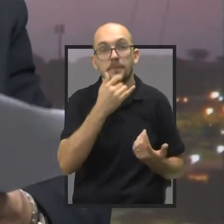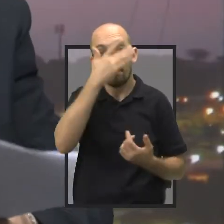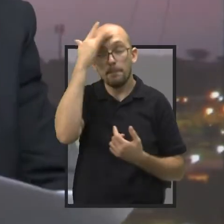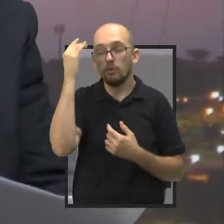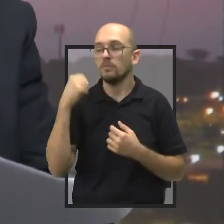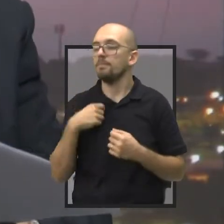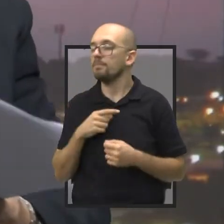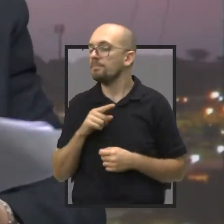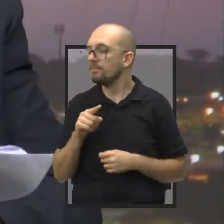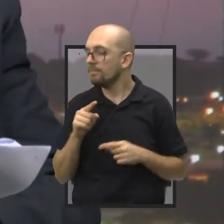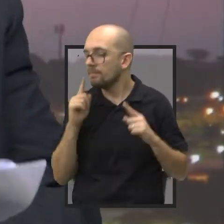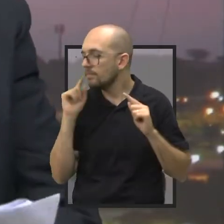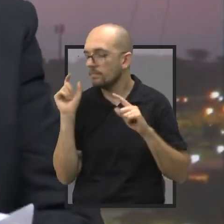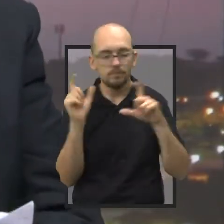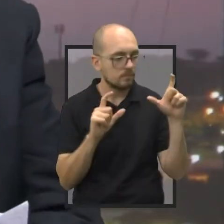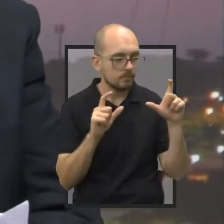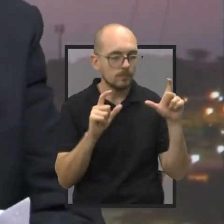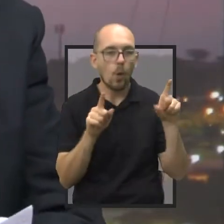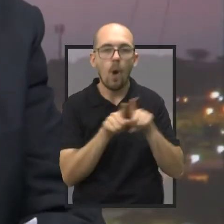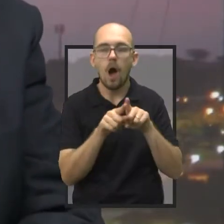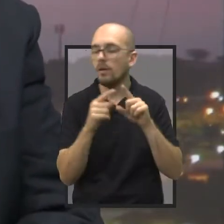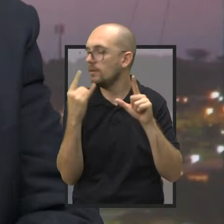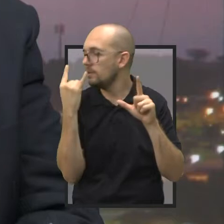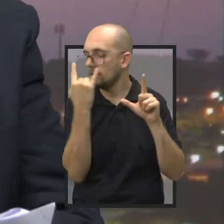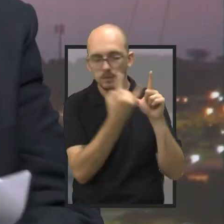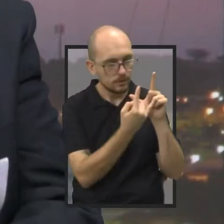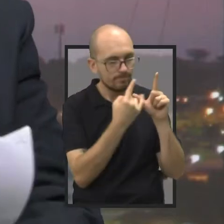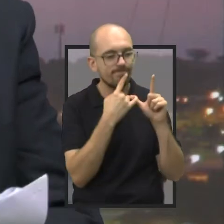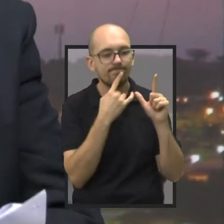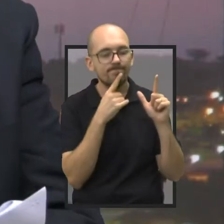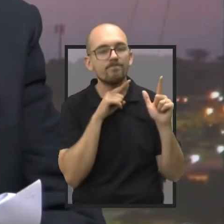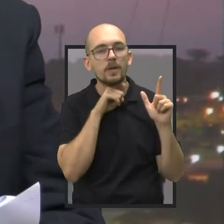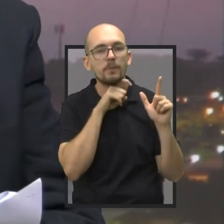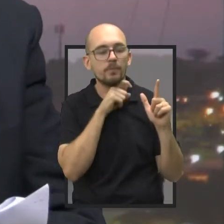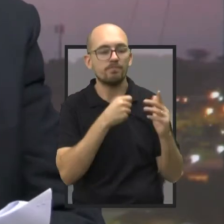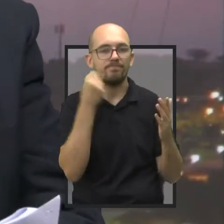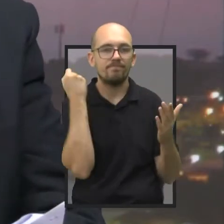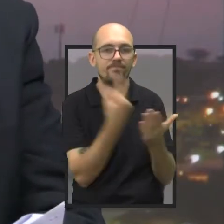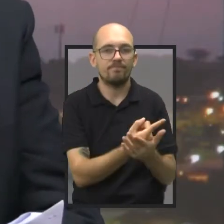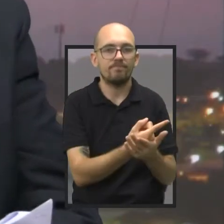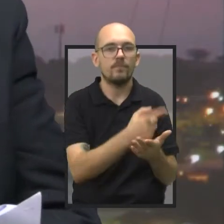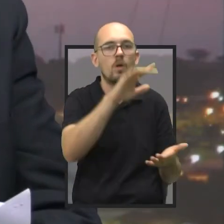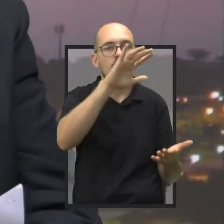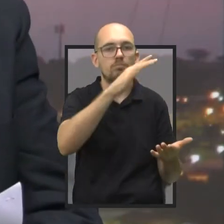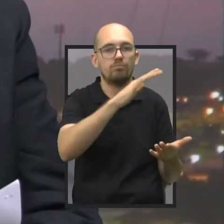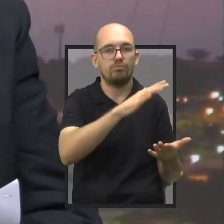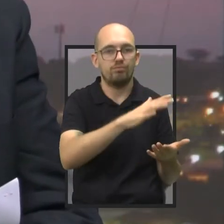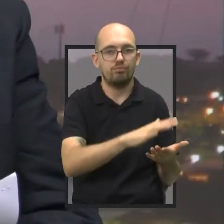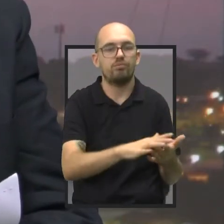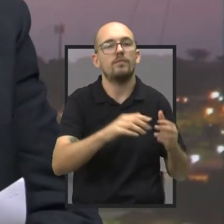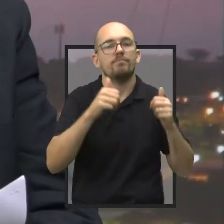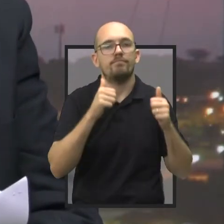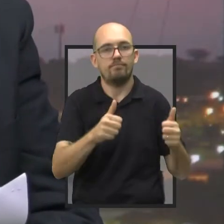desejo, aumente então a demanda para as pessoas consumirem e aí então esse